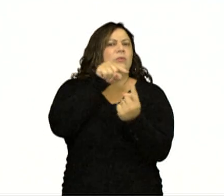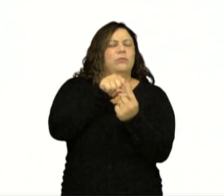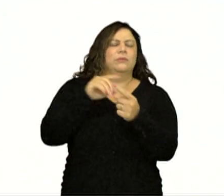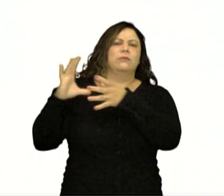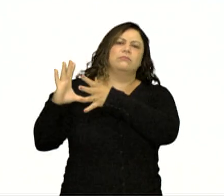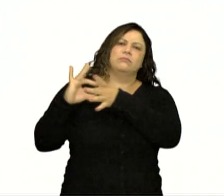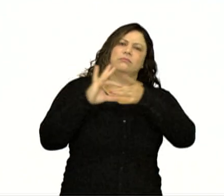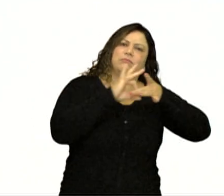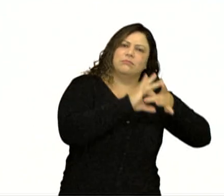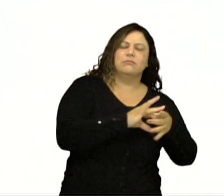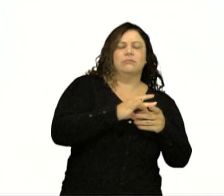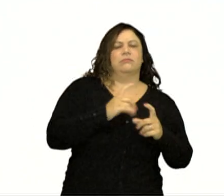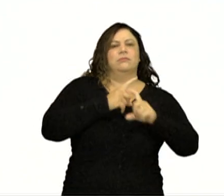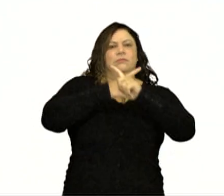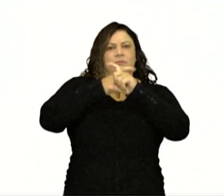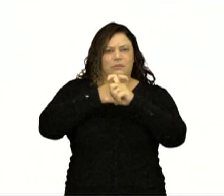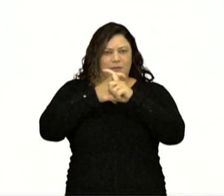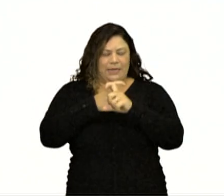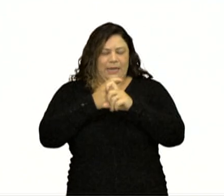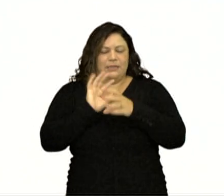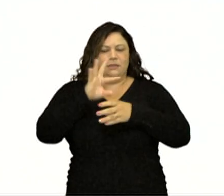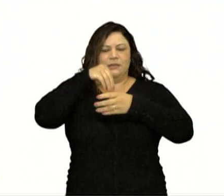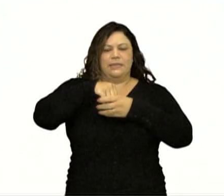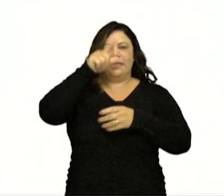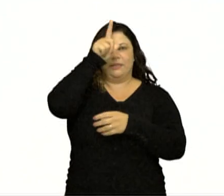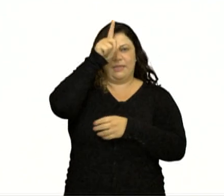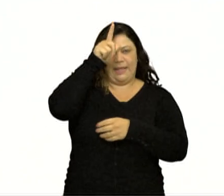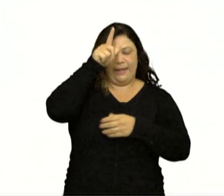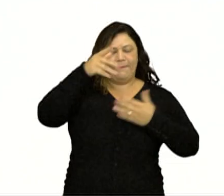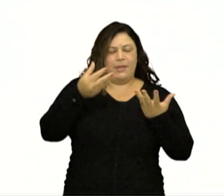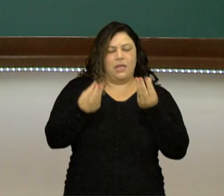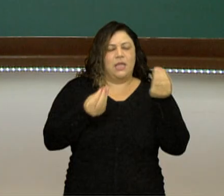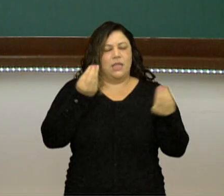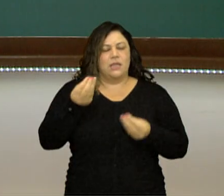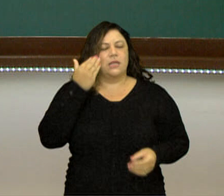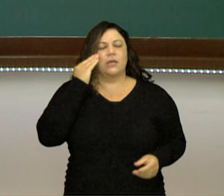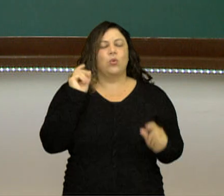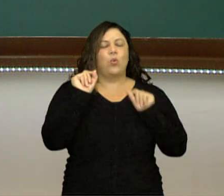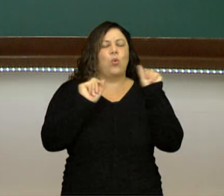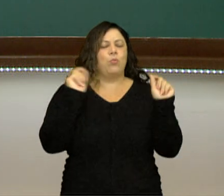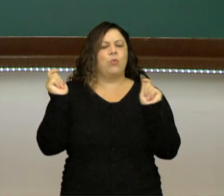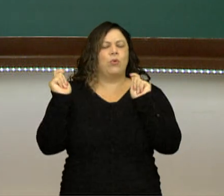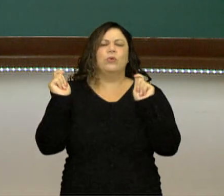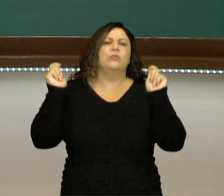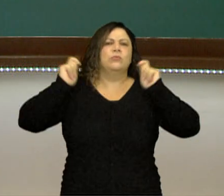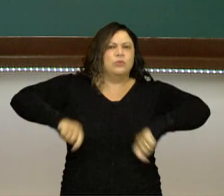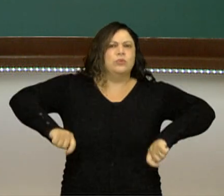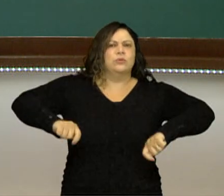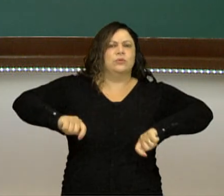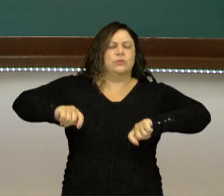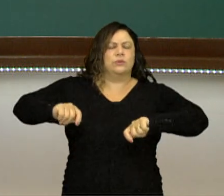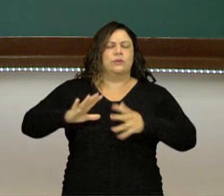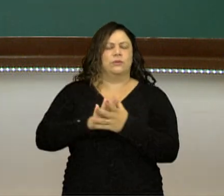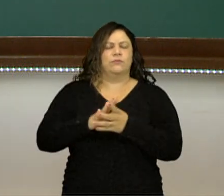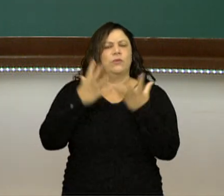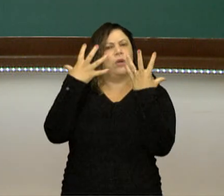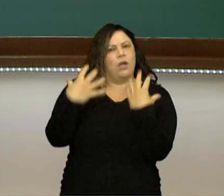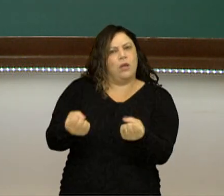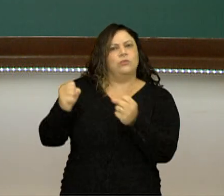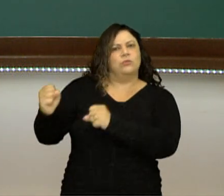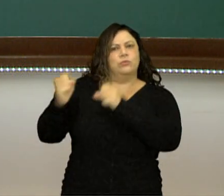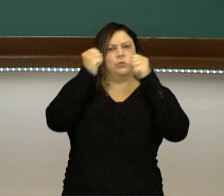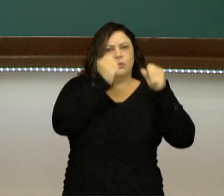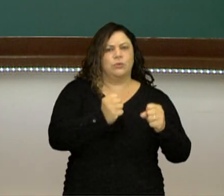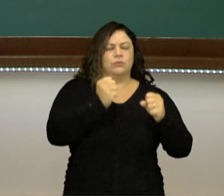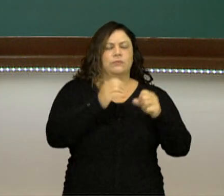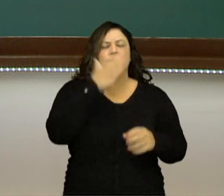a ascensão do nazismo na Alemanha, tentar compreender como foi possível ao nazismo assumir o poder na Alemanha e compreender